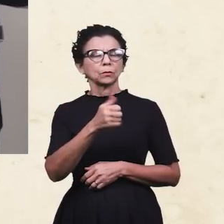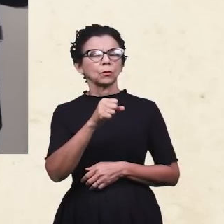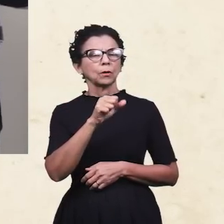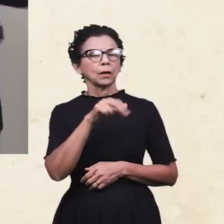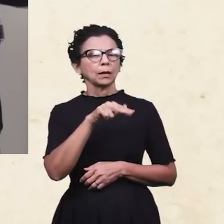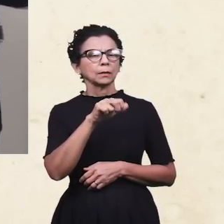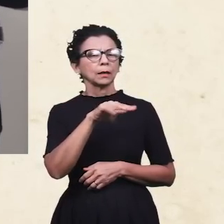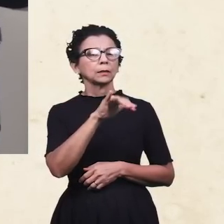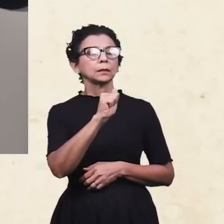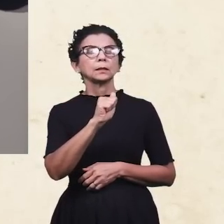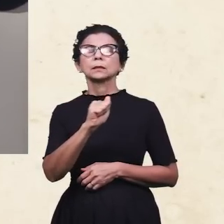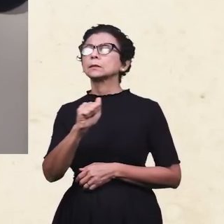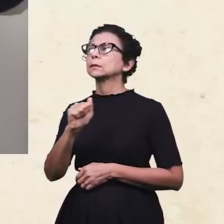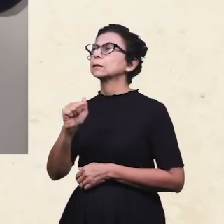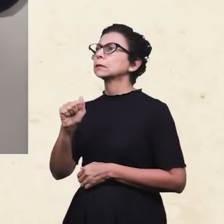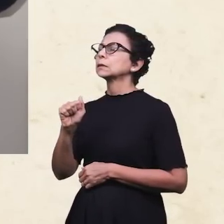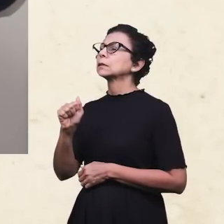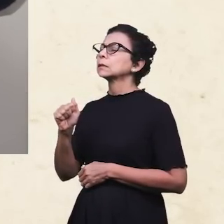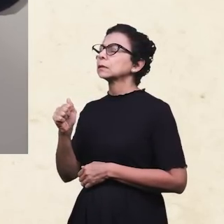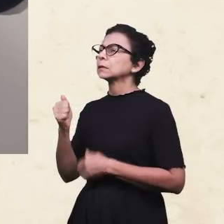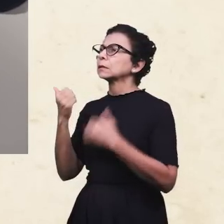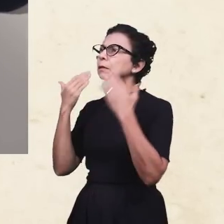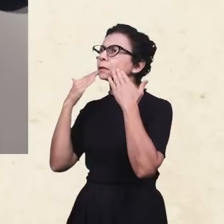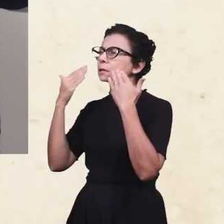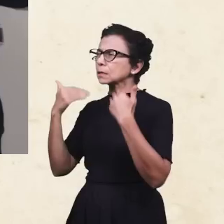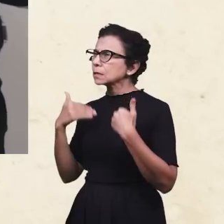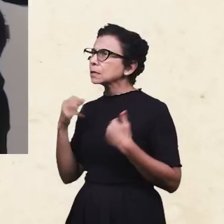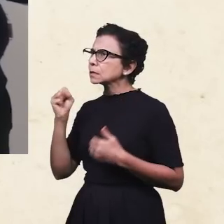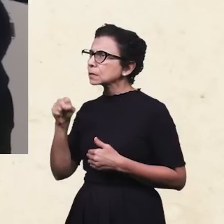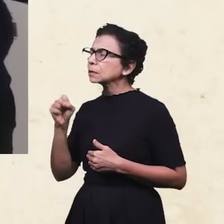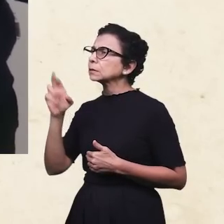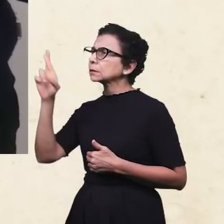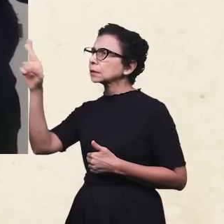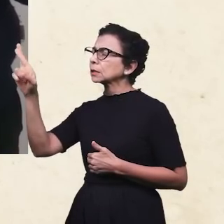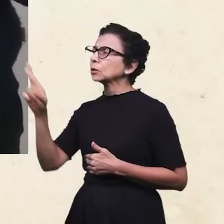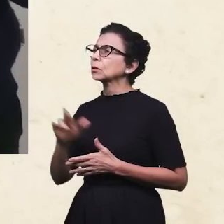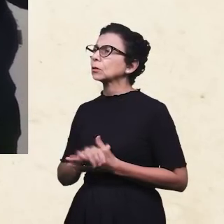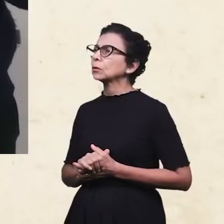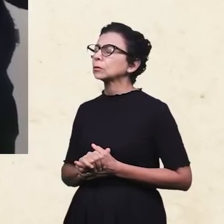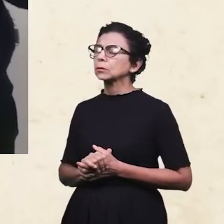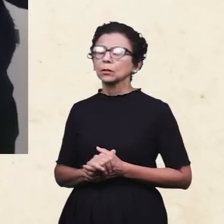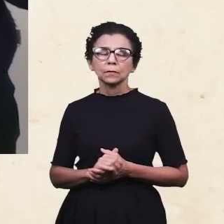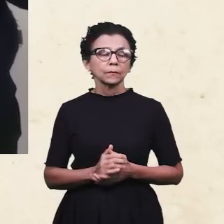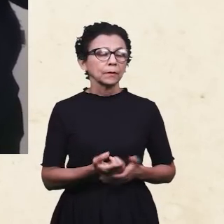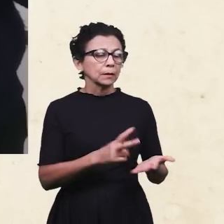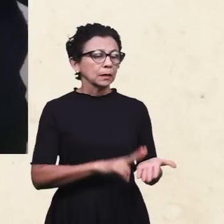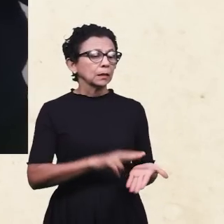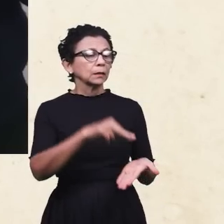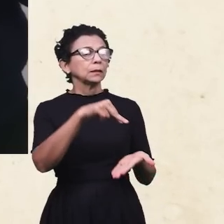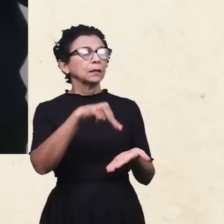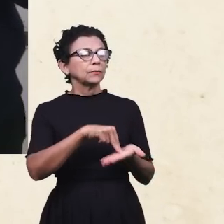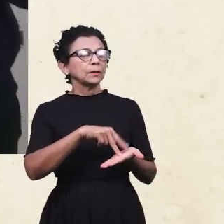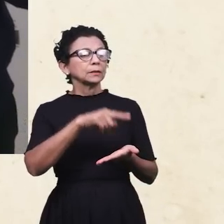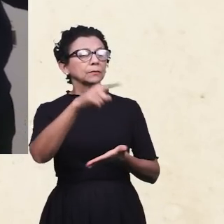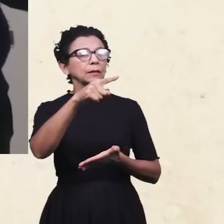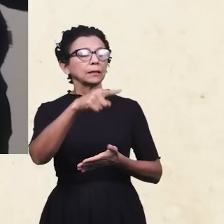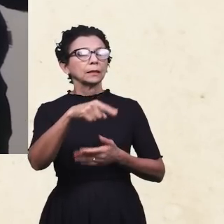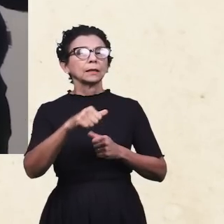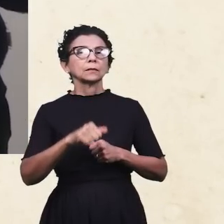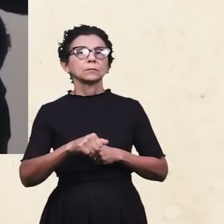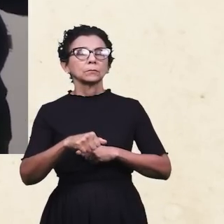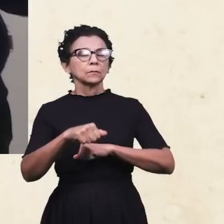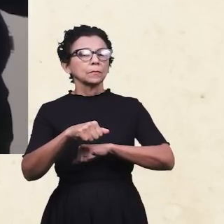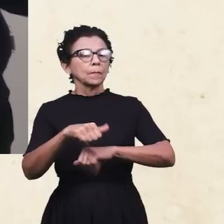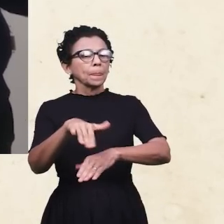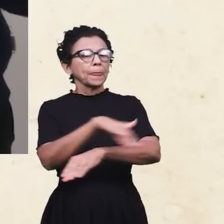Senhor. E disse-lhe o Senhor: Levanta-te e vai à rua chamada Direita, e pergunta em casa